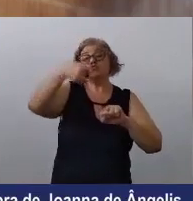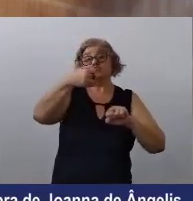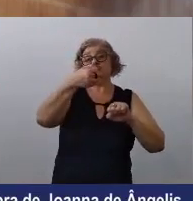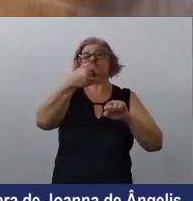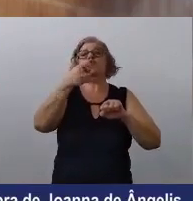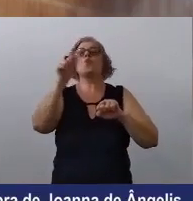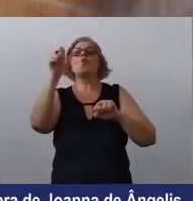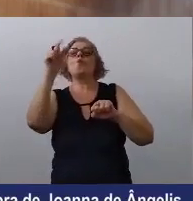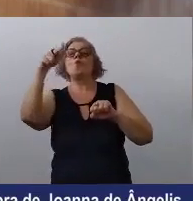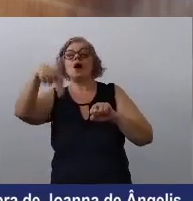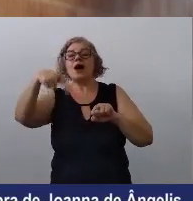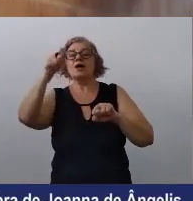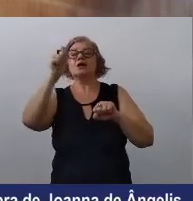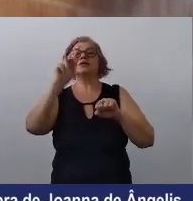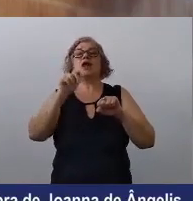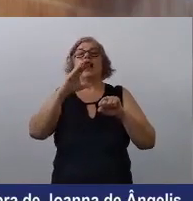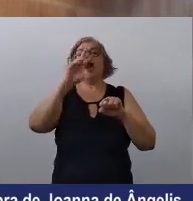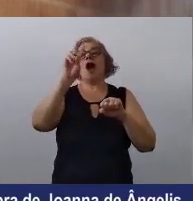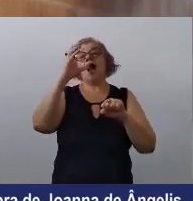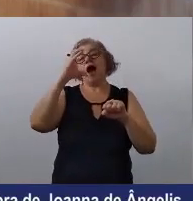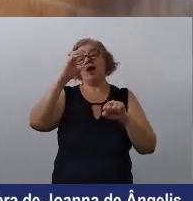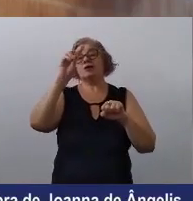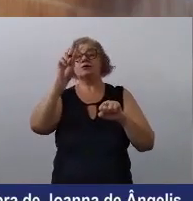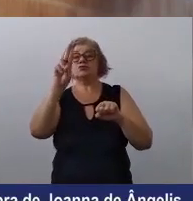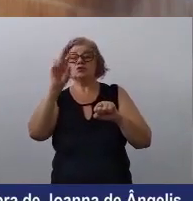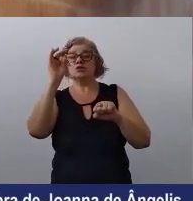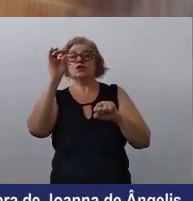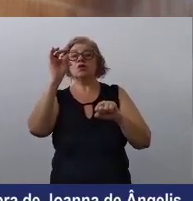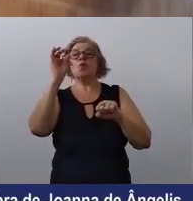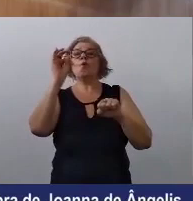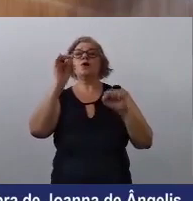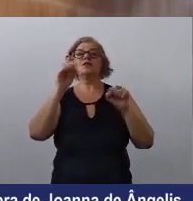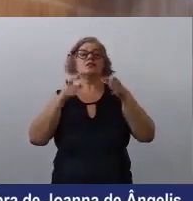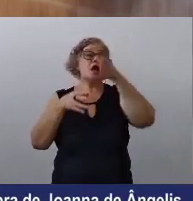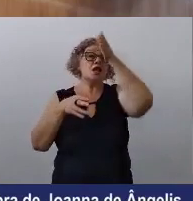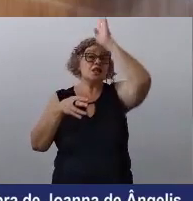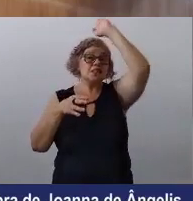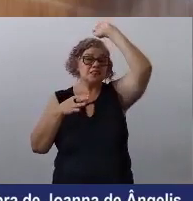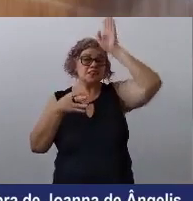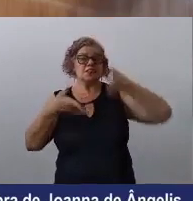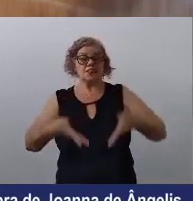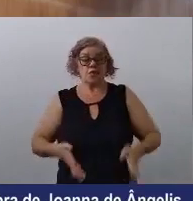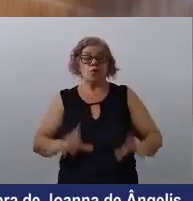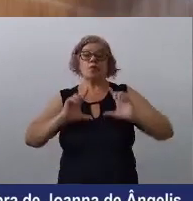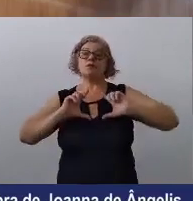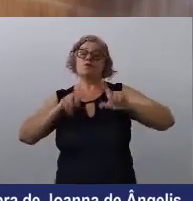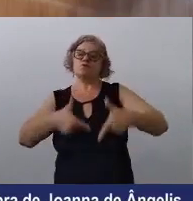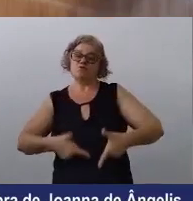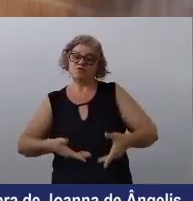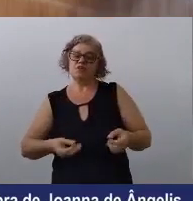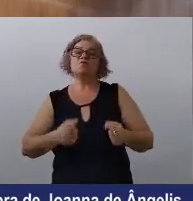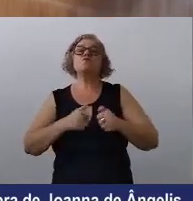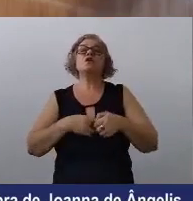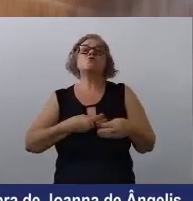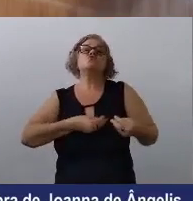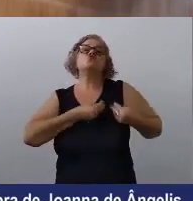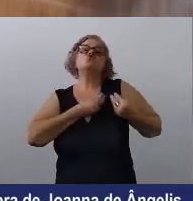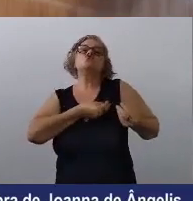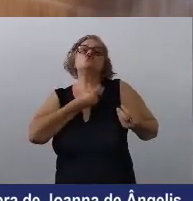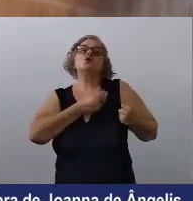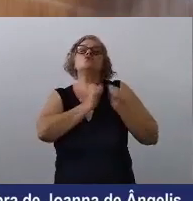Joana de Cusa, que nasceu romana e viveu o grande momento da sua jornada terrena na Palestina junto com